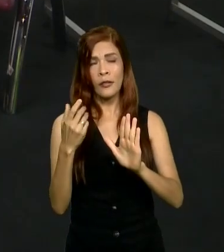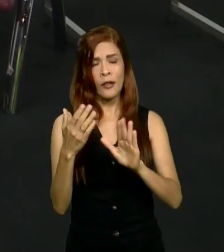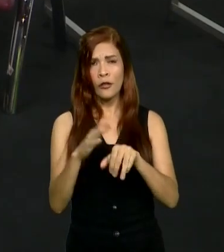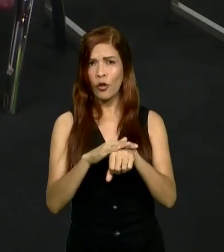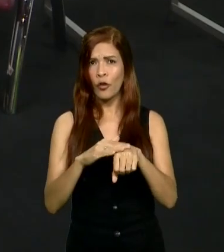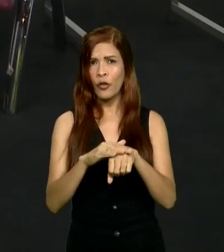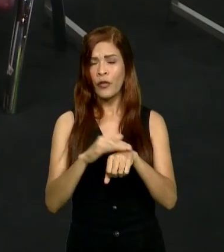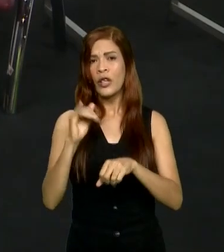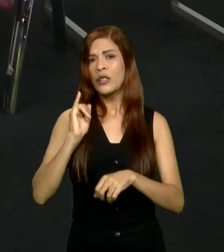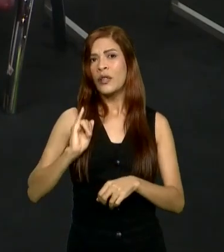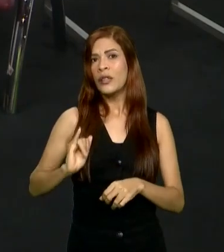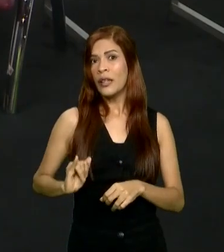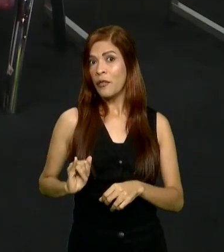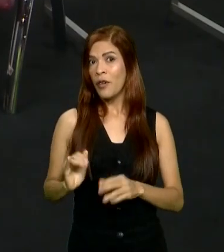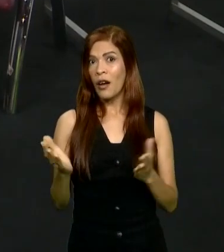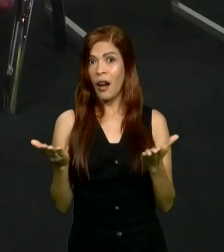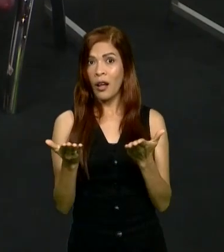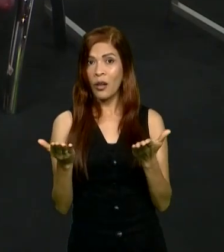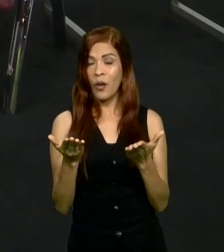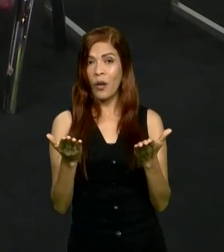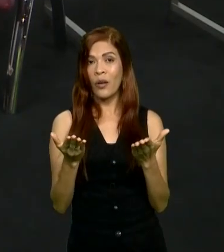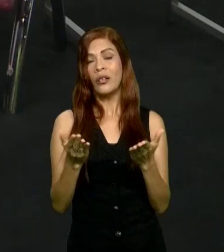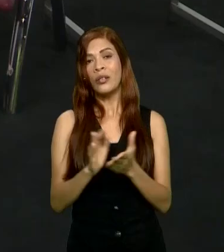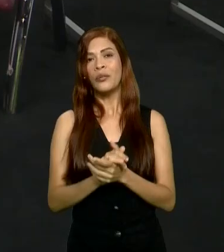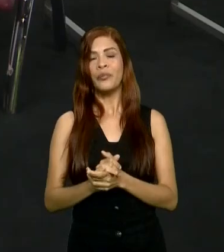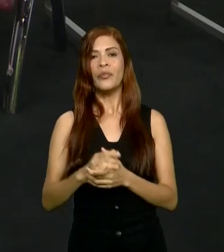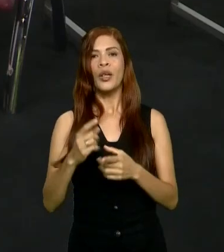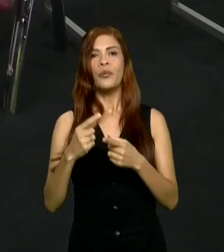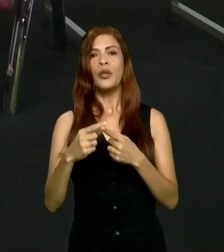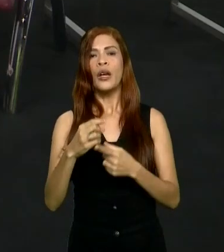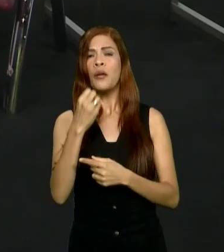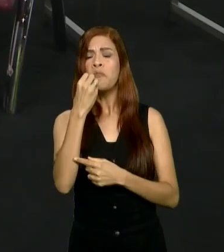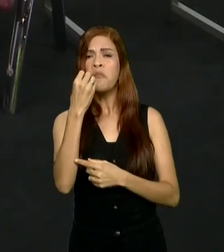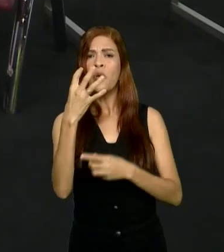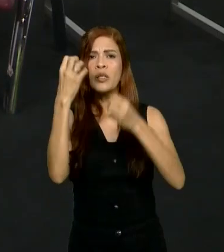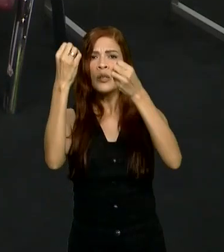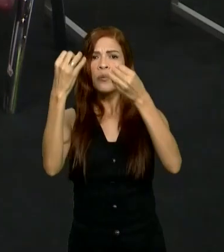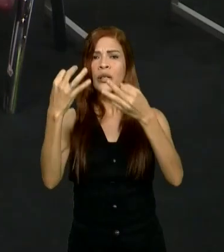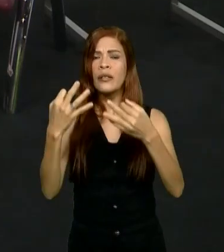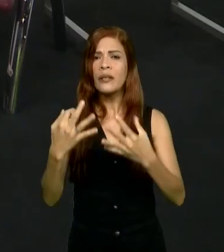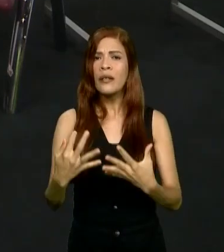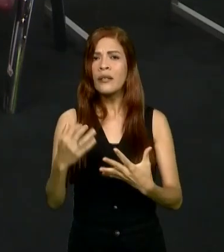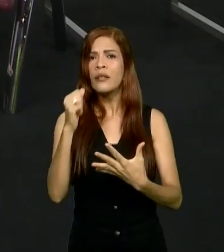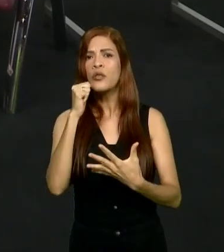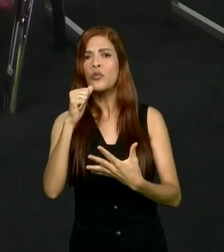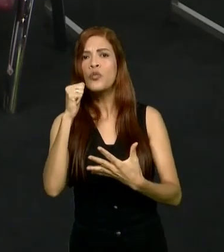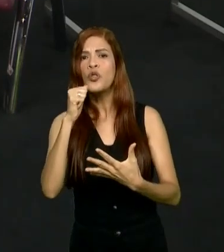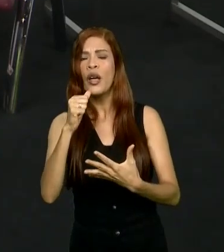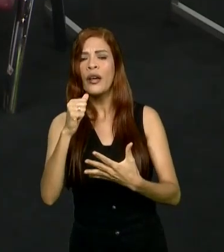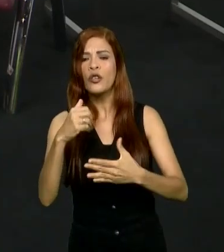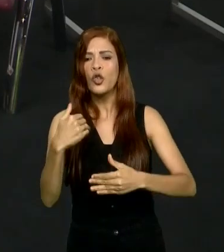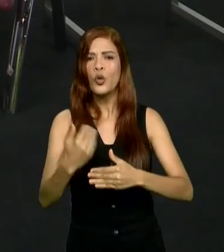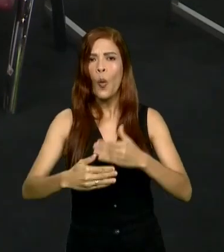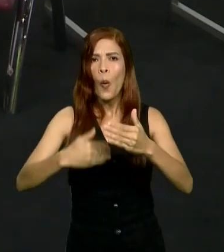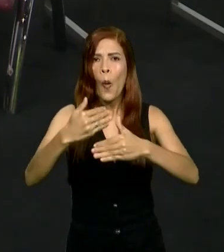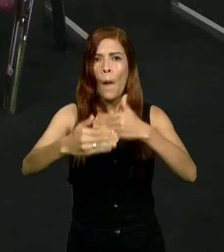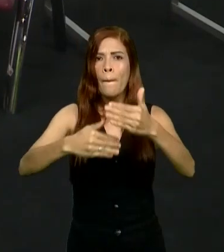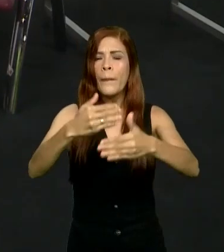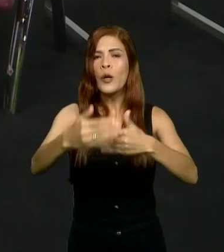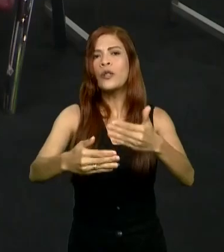intervalozinho bem pequenininho, porque é bom falar quem são essas mulheres que estão, né, dentro desse processo, participando desse processo